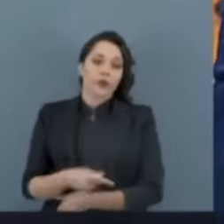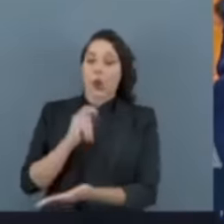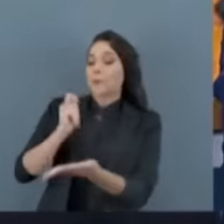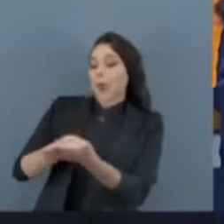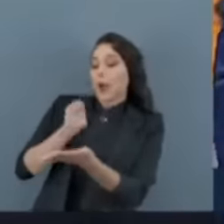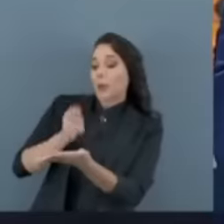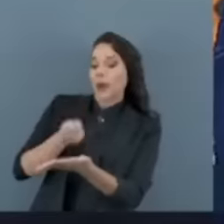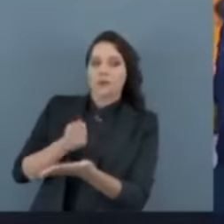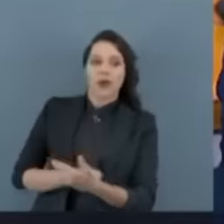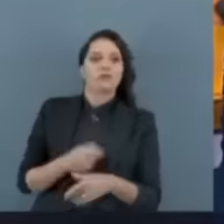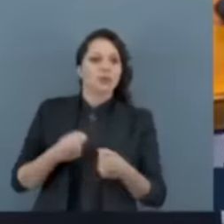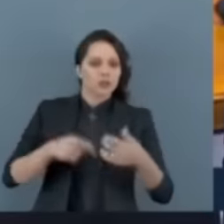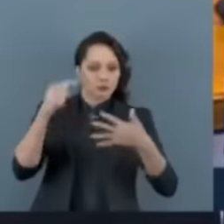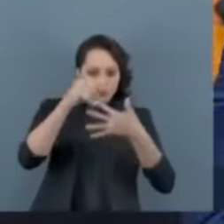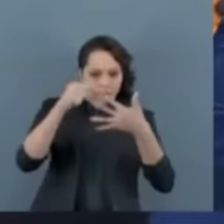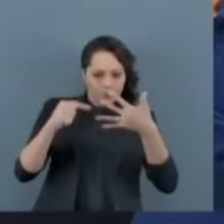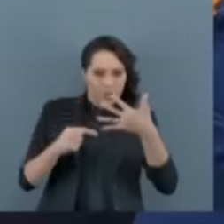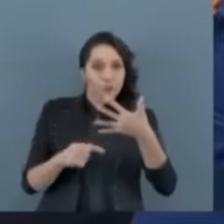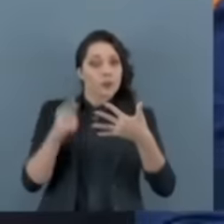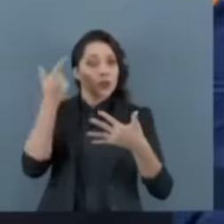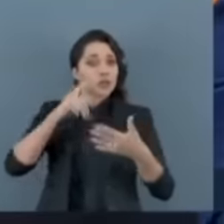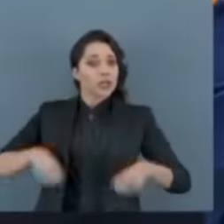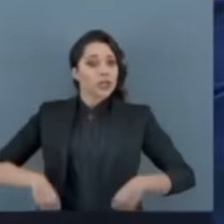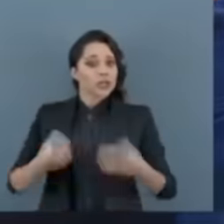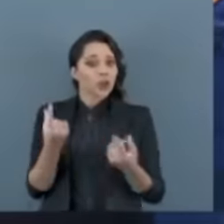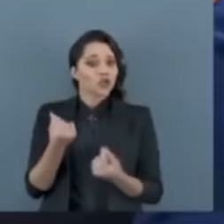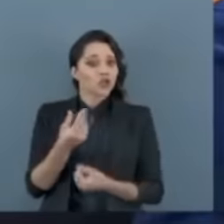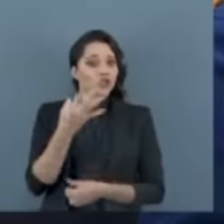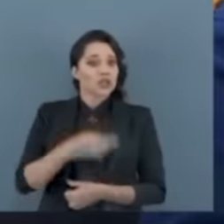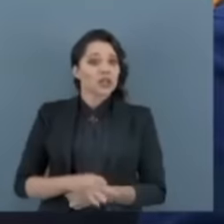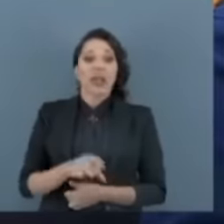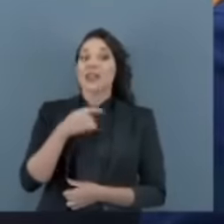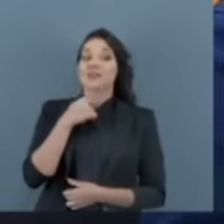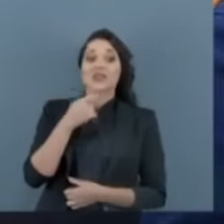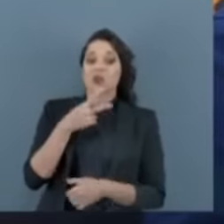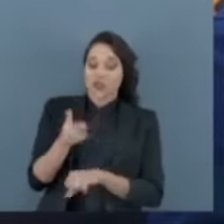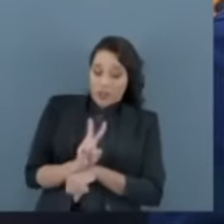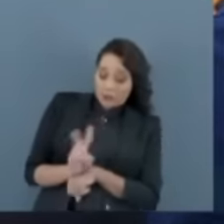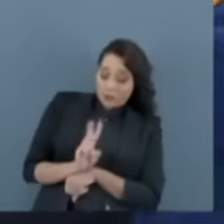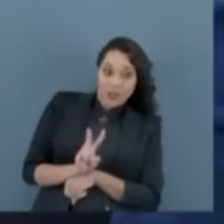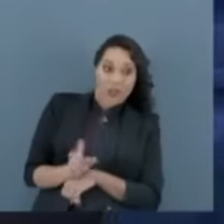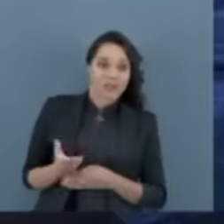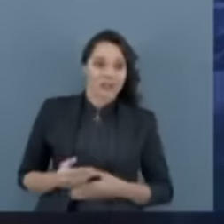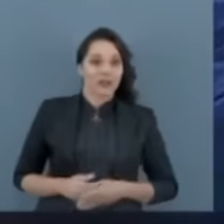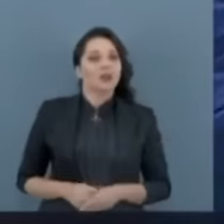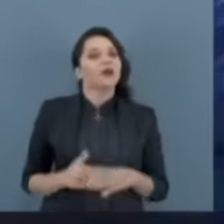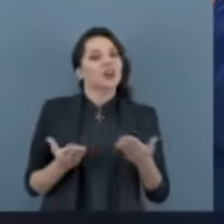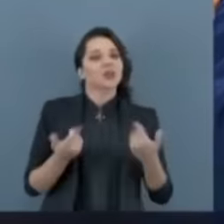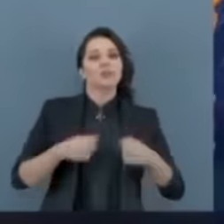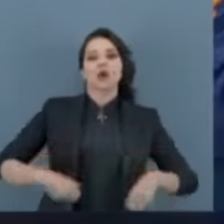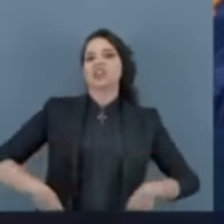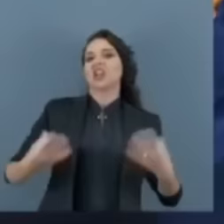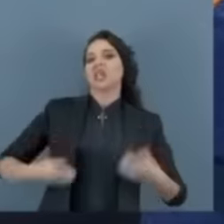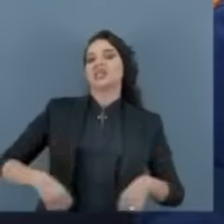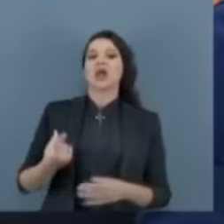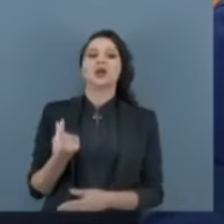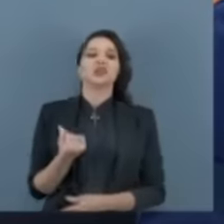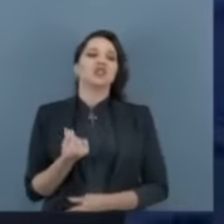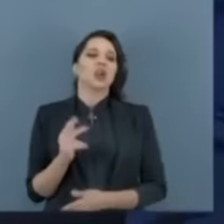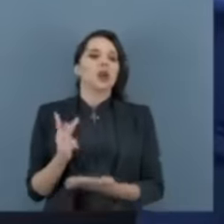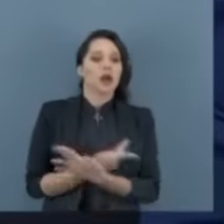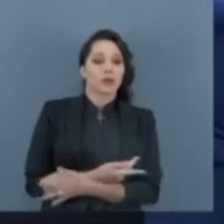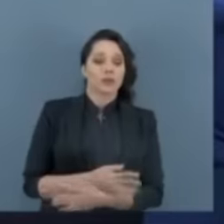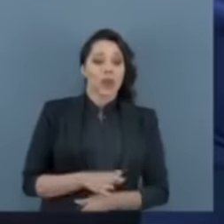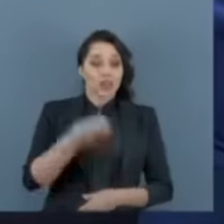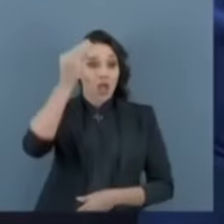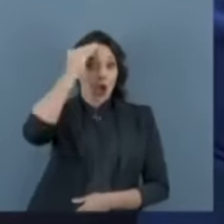dar uns critérios para ele gastar esse dinheiro certo. Mas às vezes eu não consigo fiscalizar a consciência dele. Então ele pode gastar essa mesada que eu dou para ele errado. E a